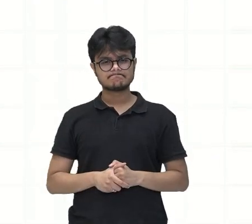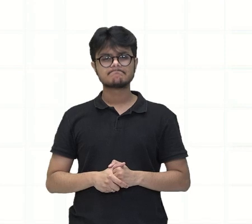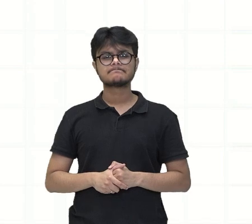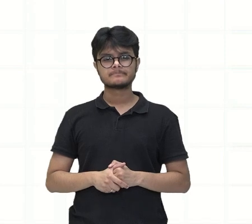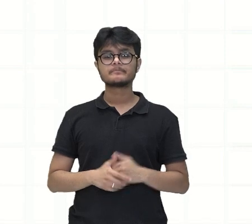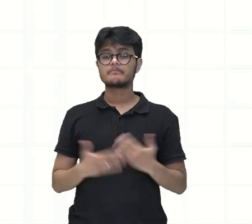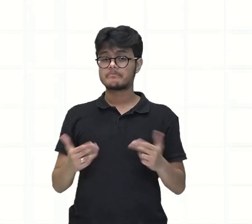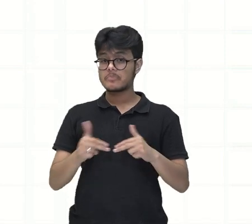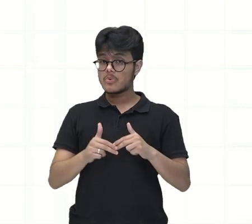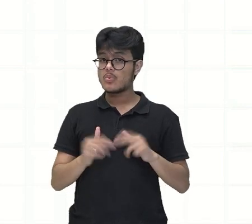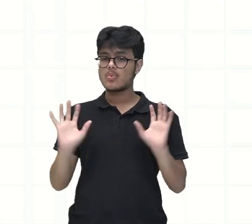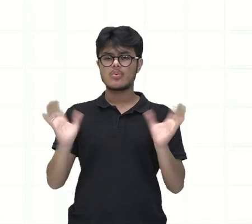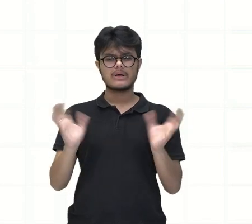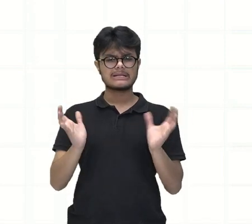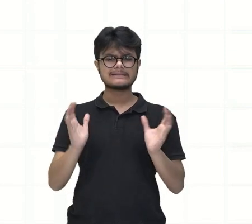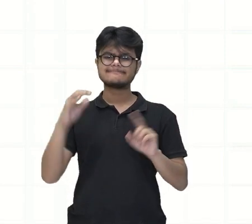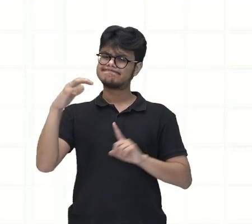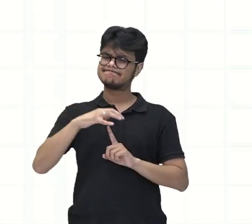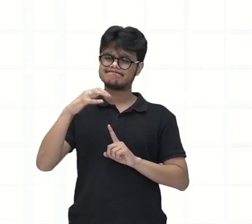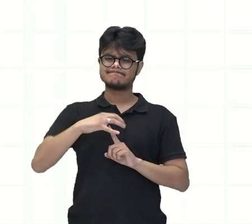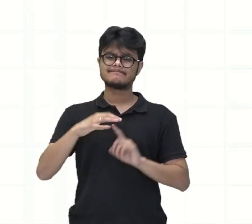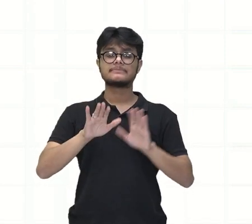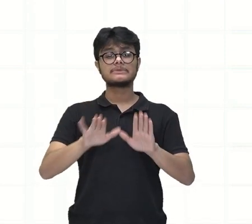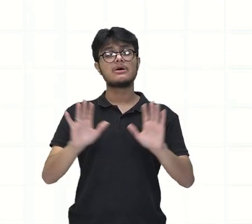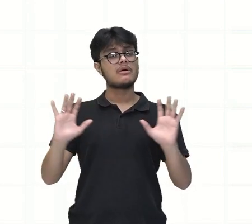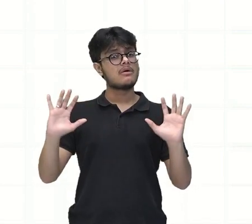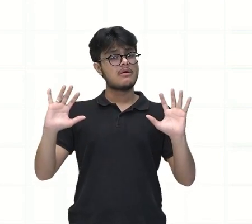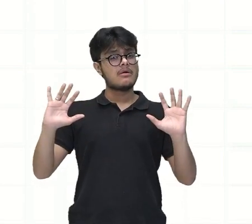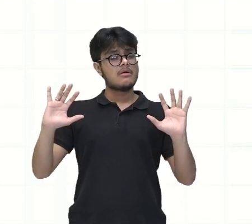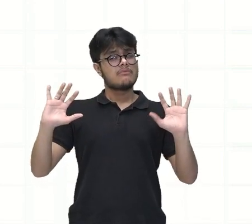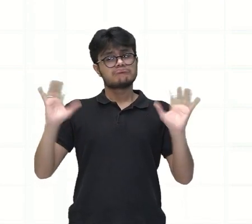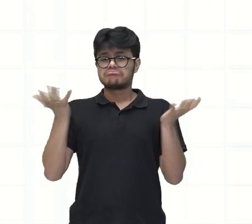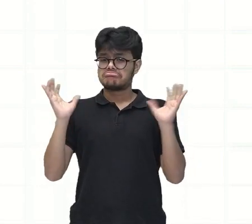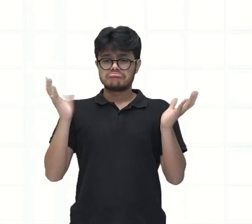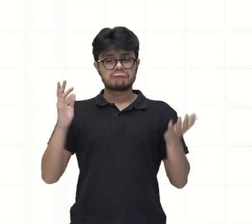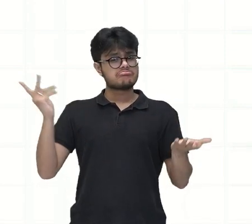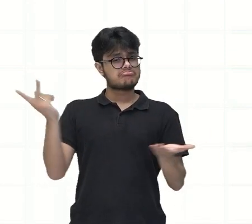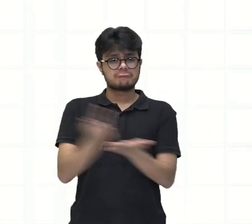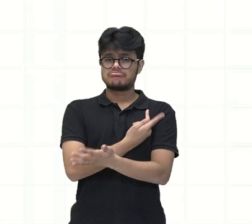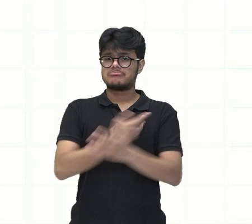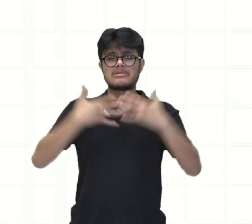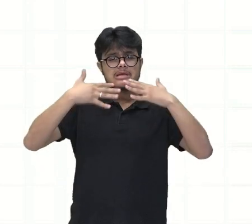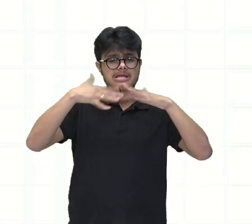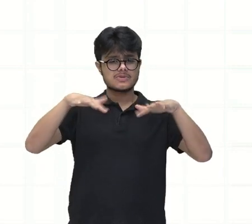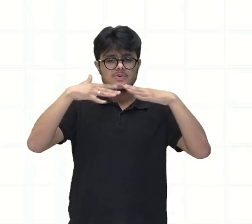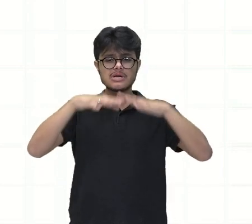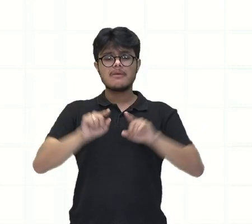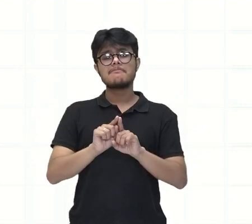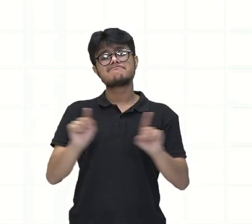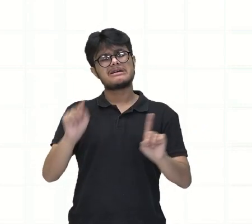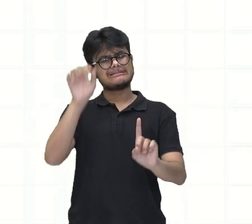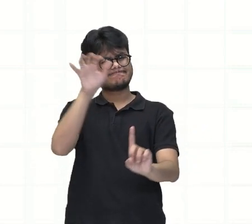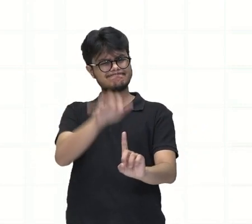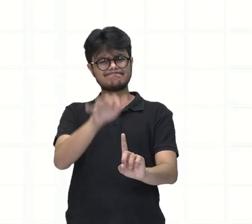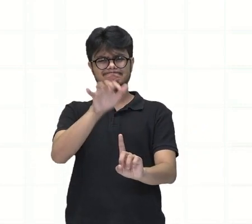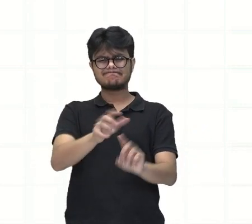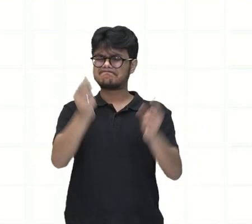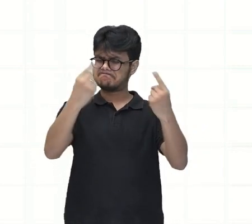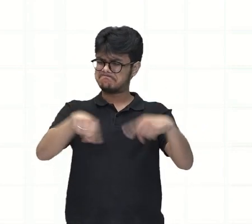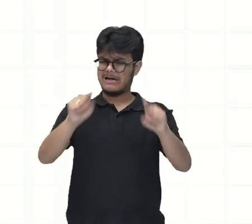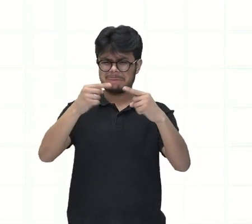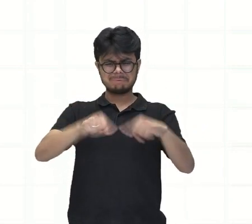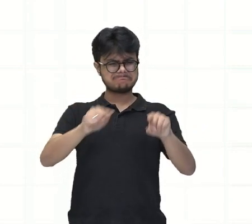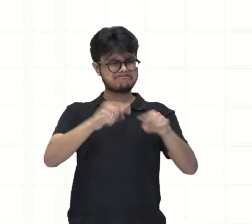fenômenos climáticos, eles são eventos naturais, mas que impactam, né, e